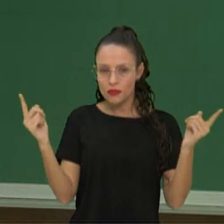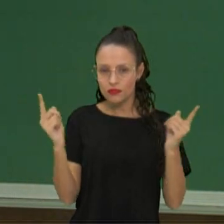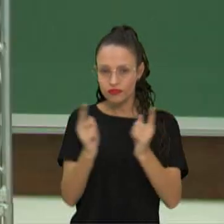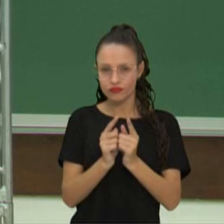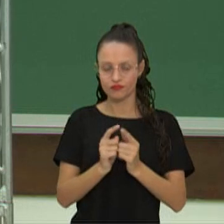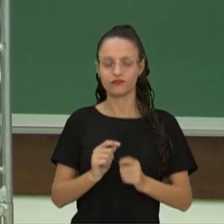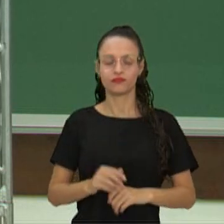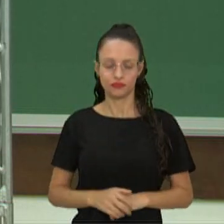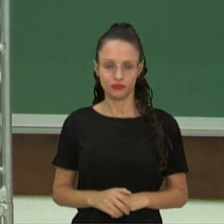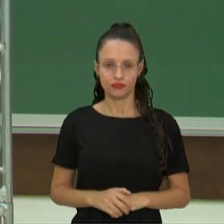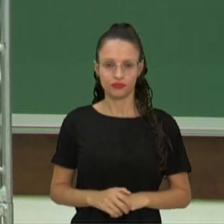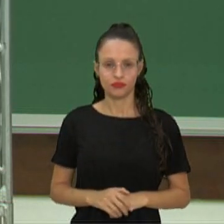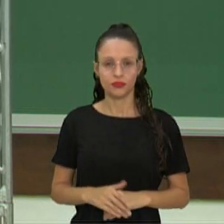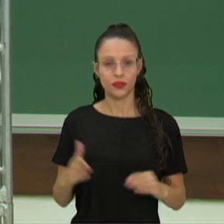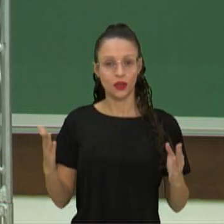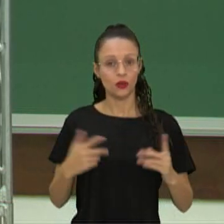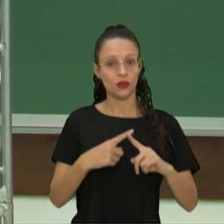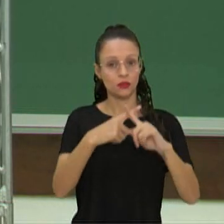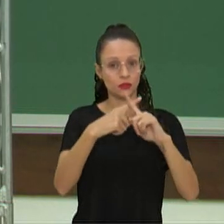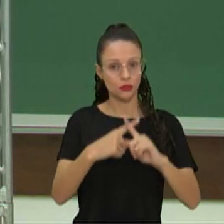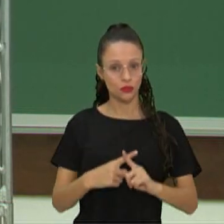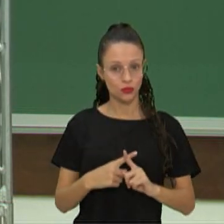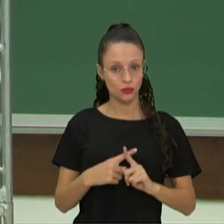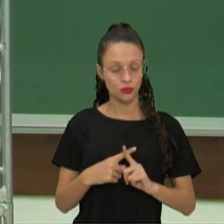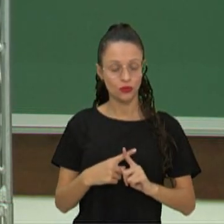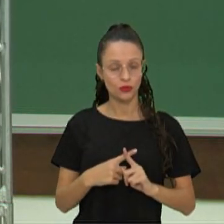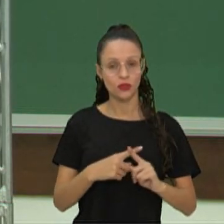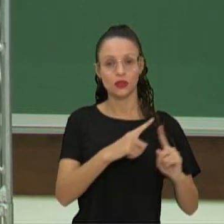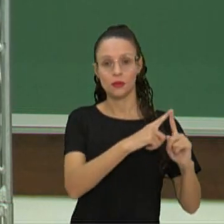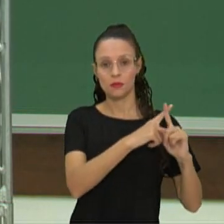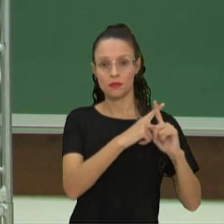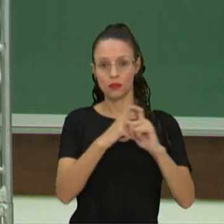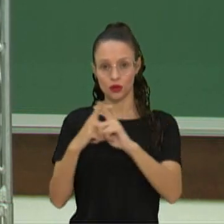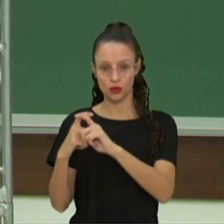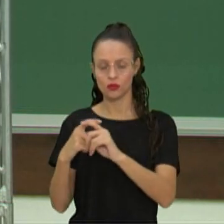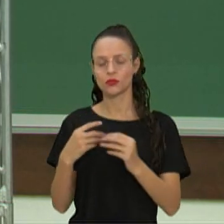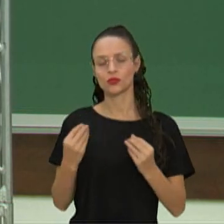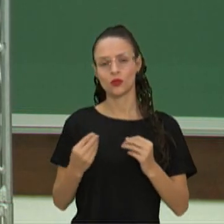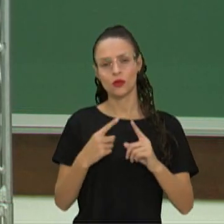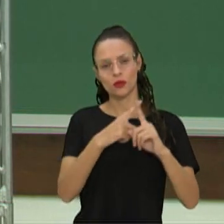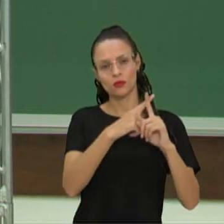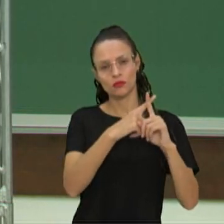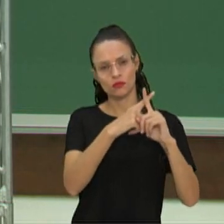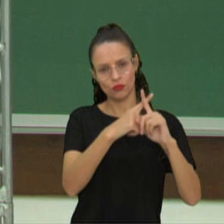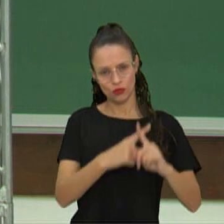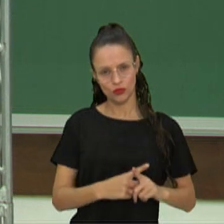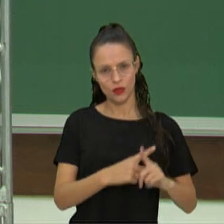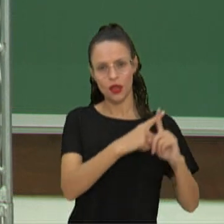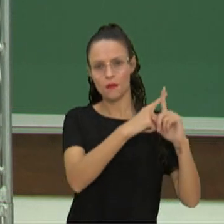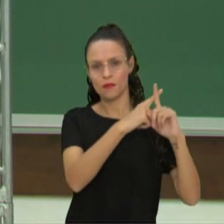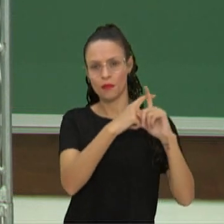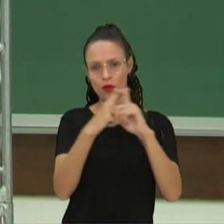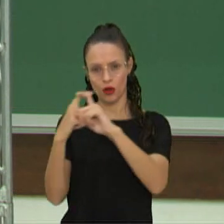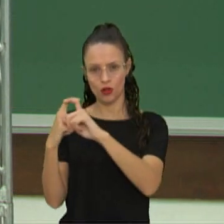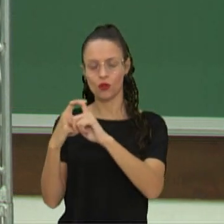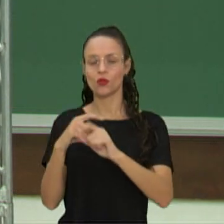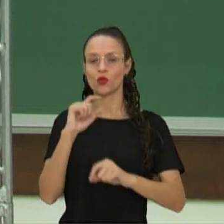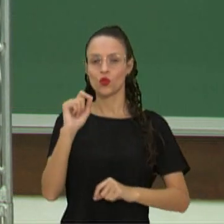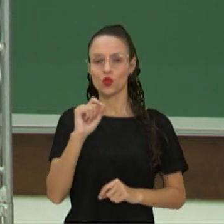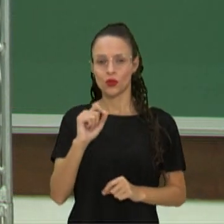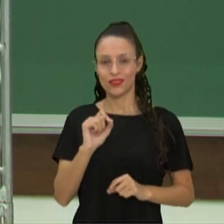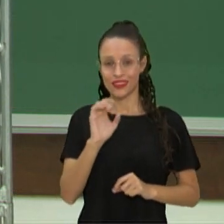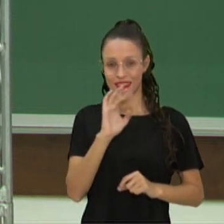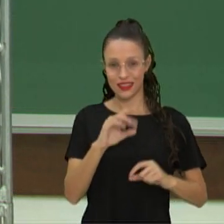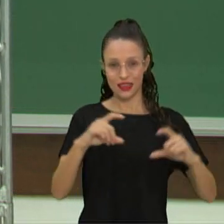Hoje nós vamos recordar a multiplicação de polinômios, tá? Para multiplicar dois polinômios, o que você precisa fazer? Pegar cada